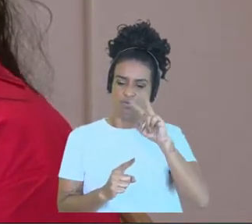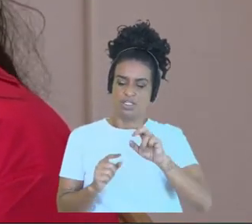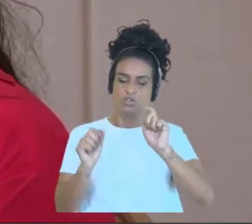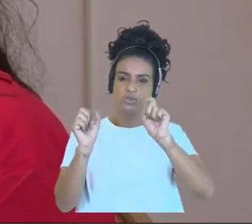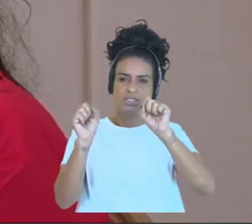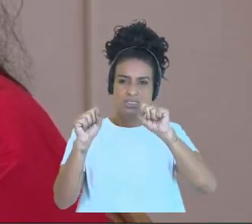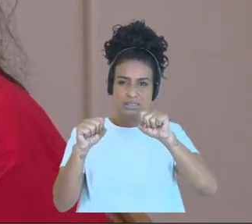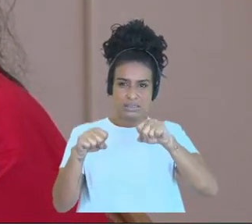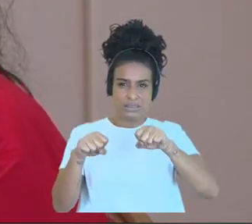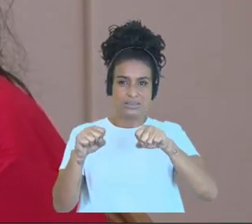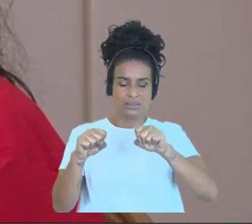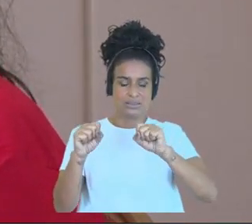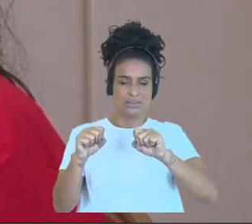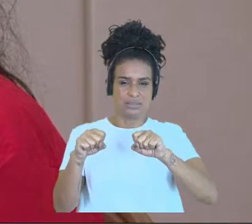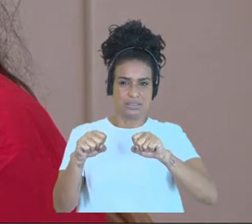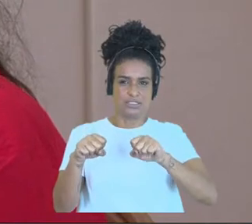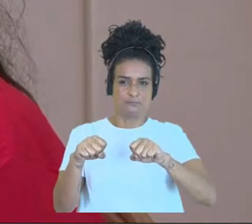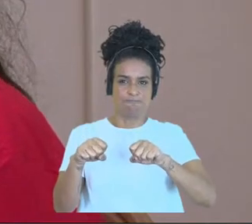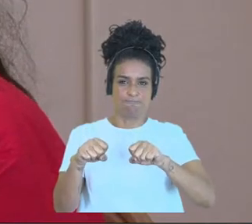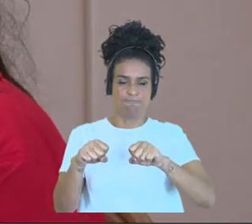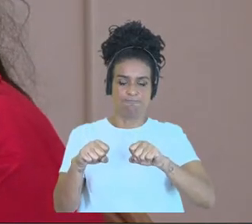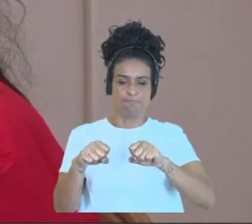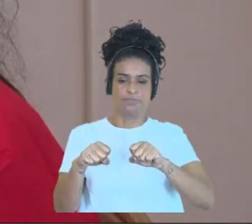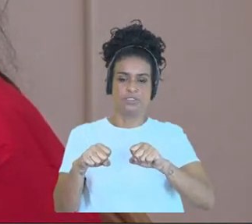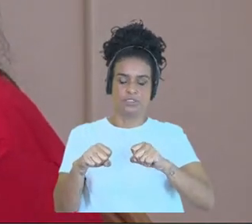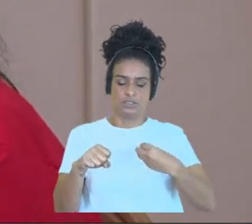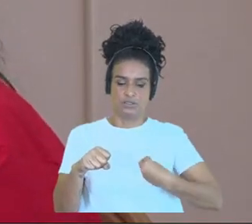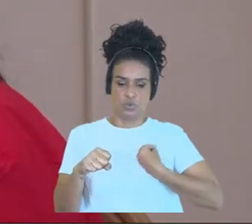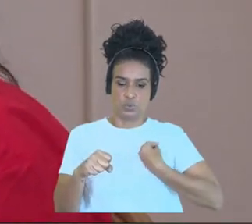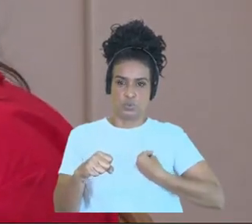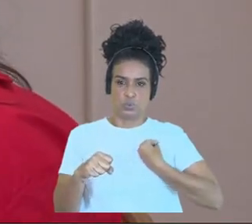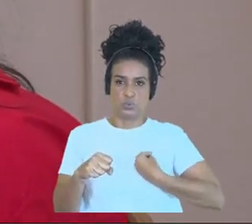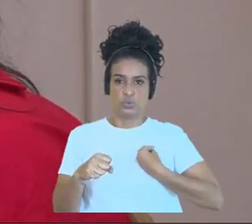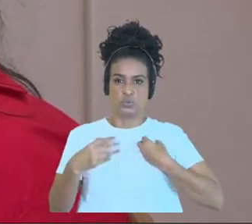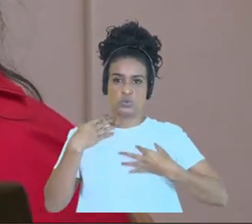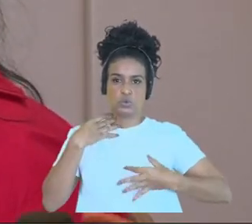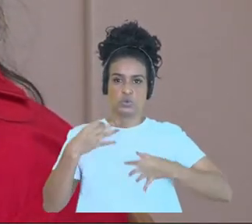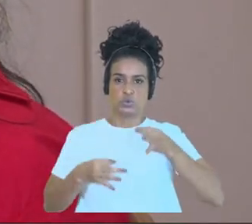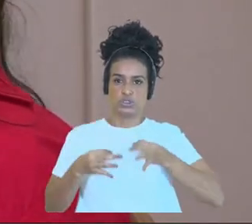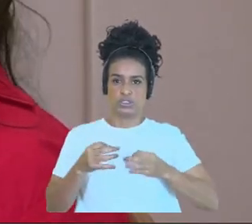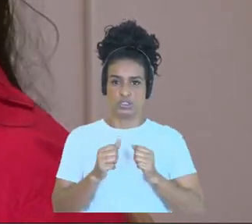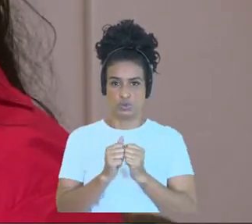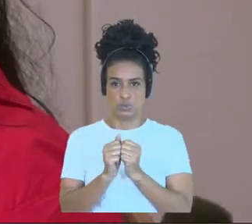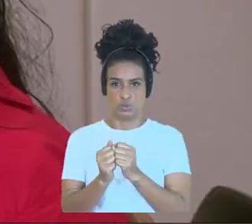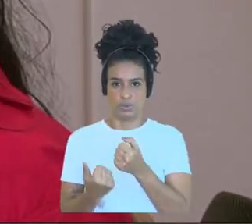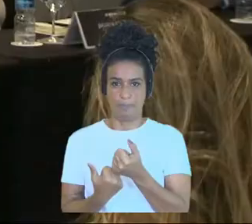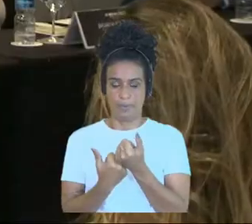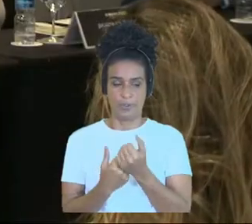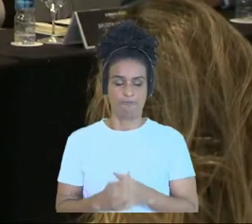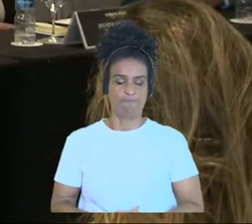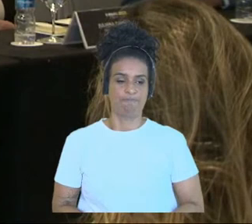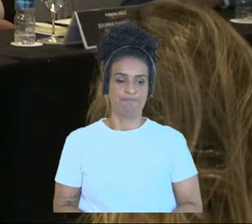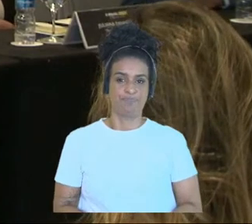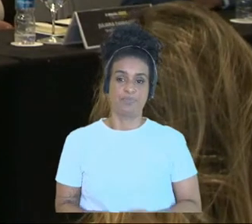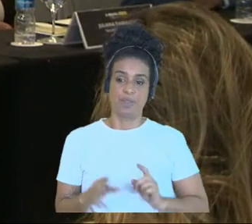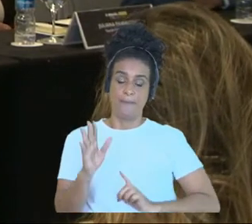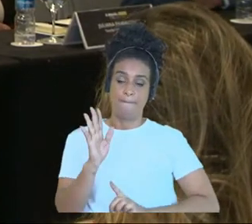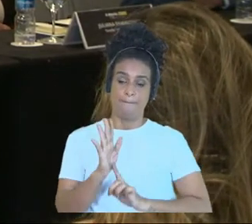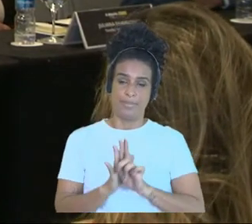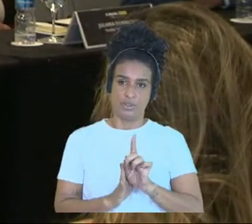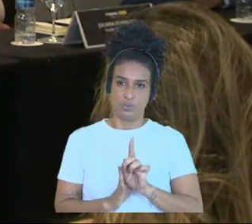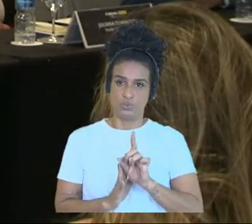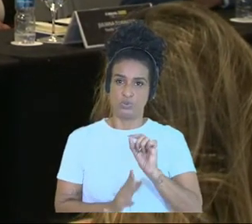sim, se houver a participação do judiciário. Muito obrigado. Essa pergunta é só um detalhe. A